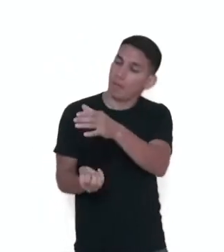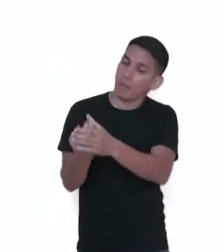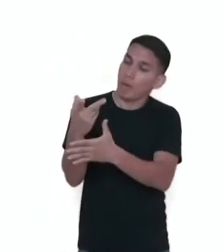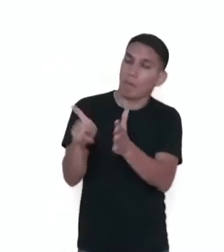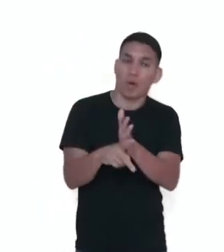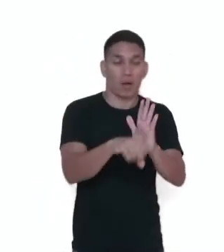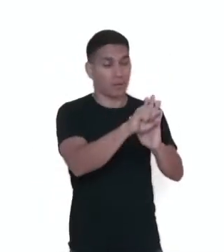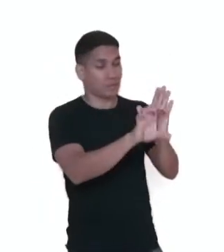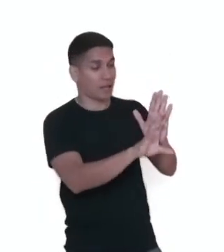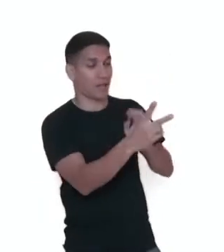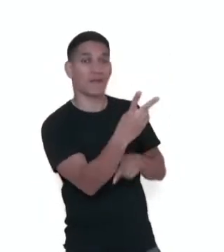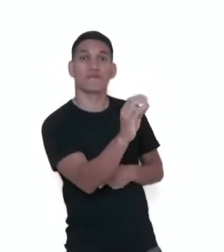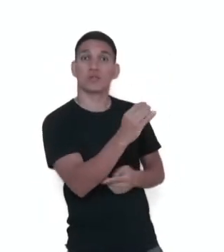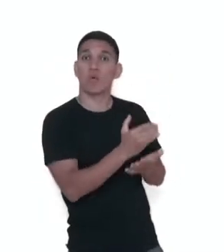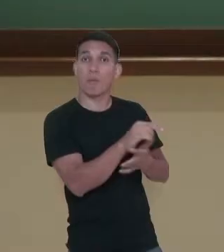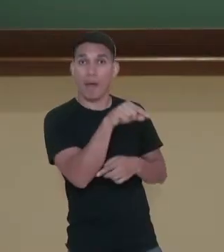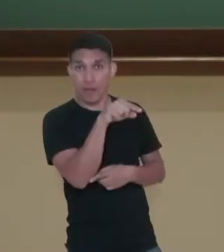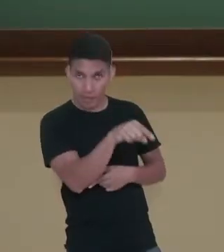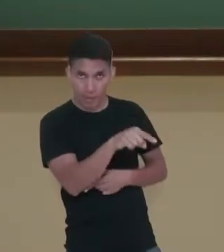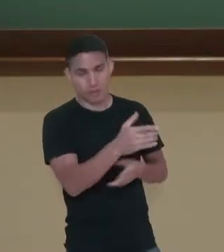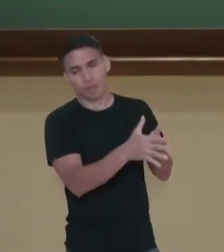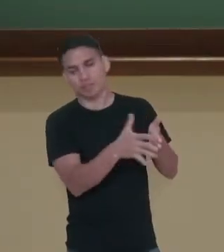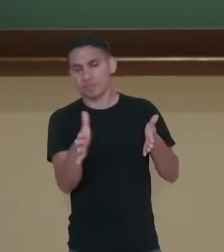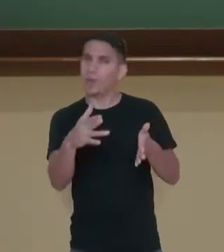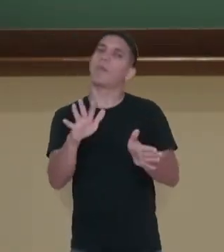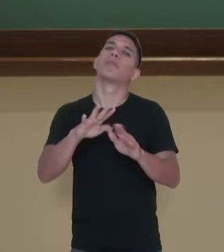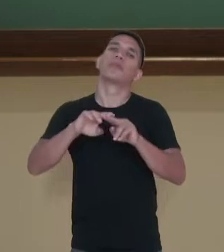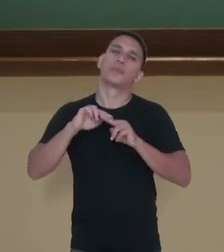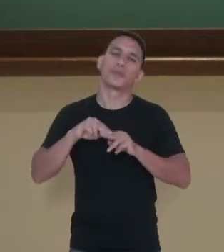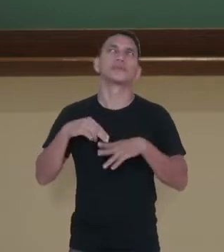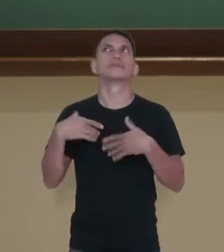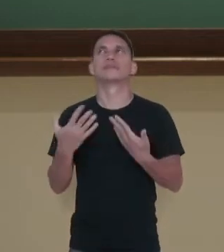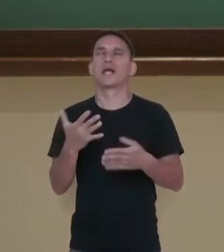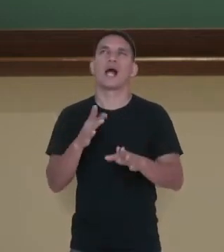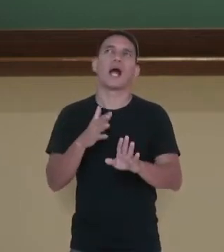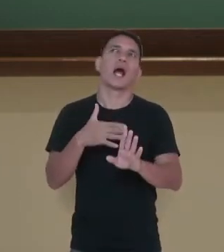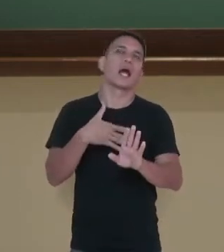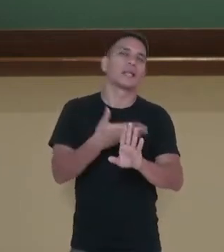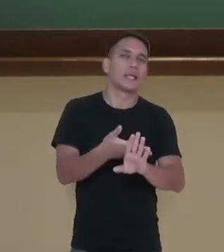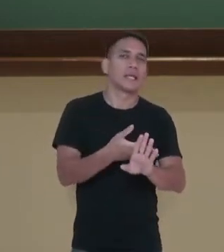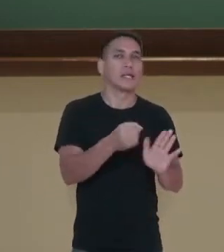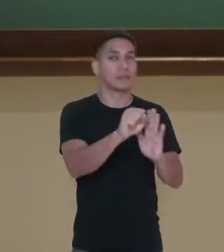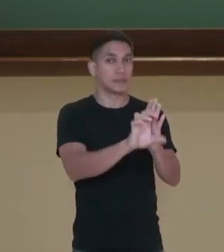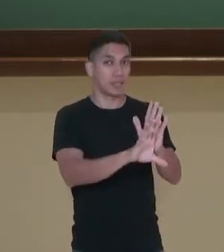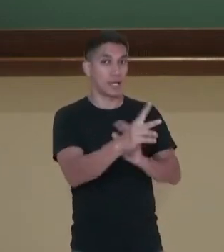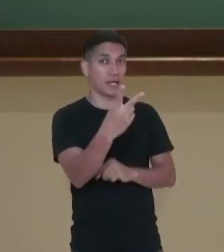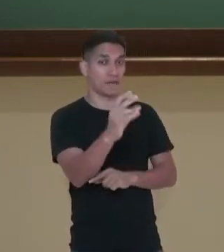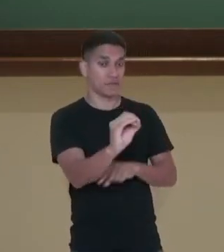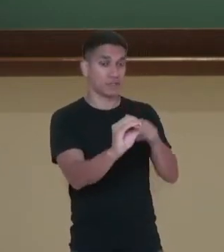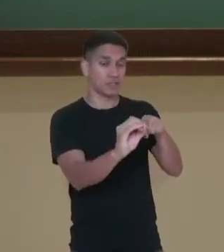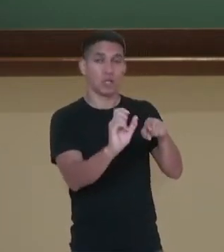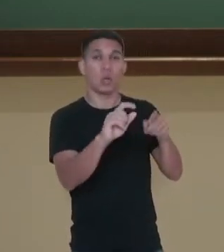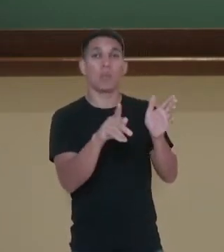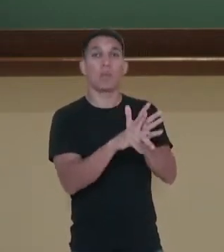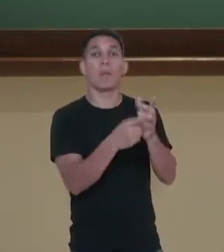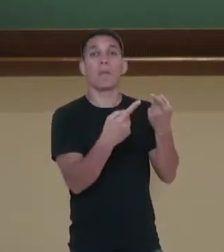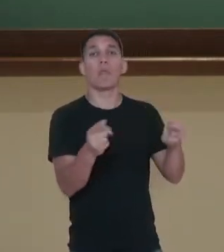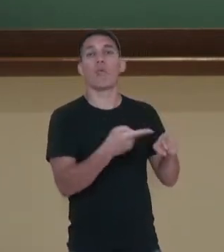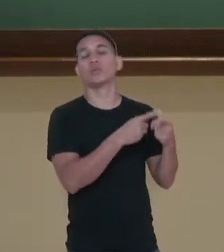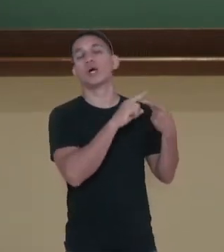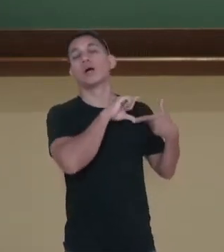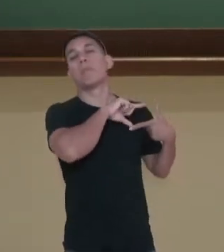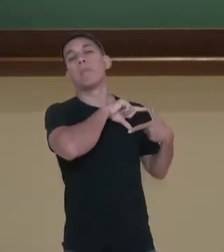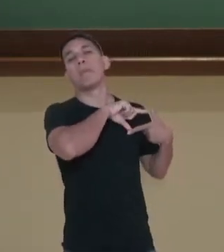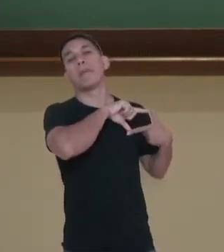século XX. Pois é, até o século XX nós tínhamos aquela música